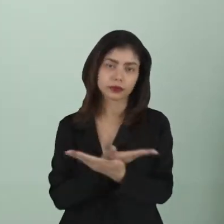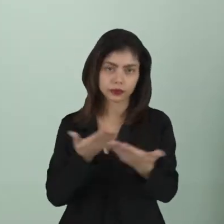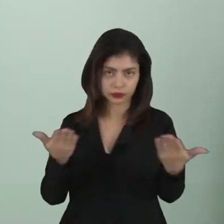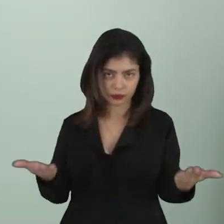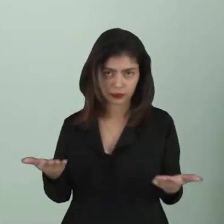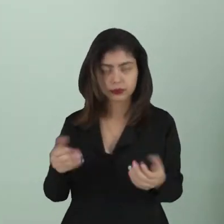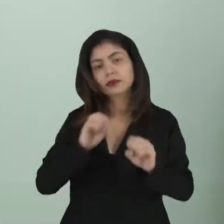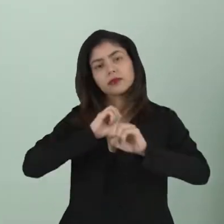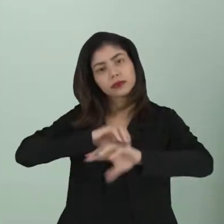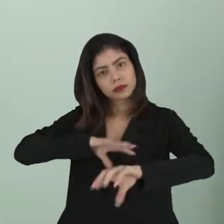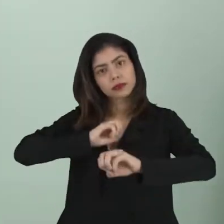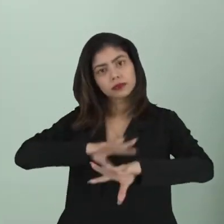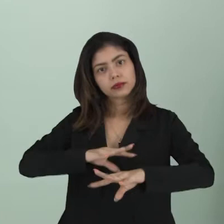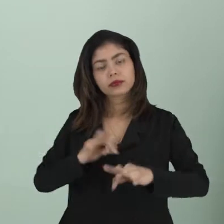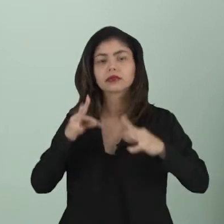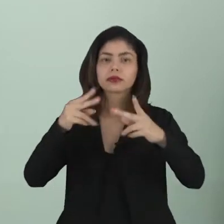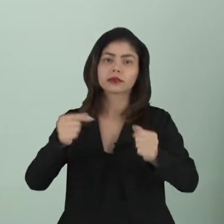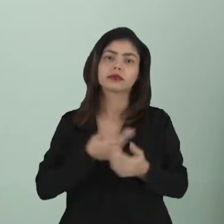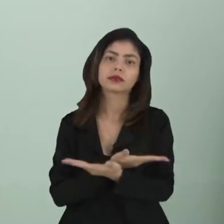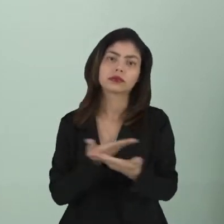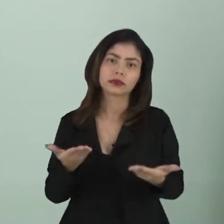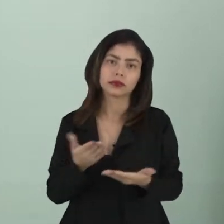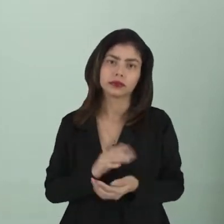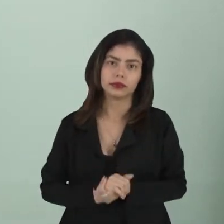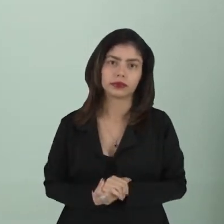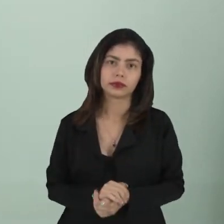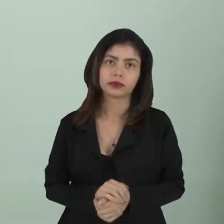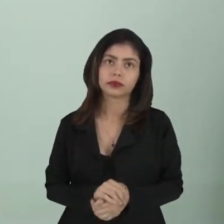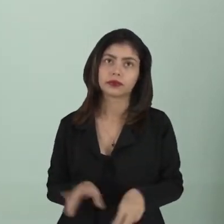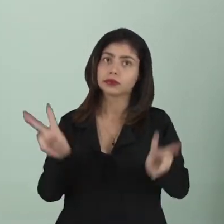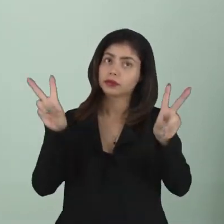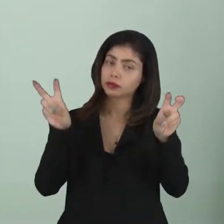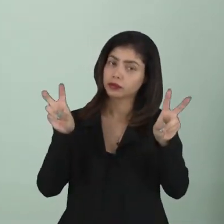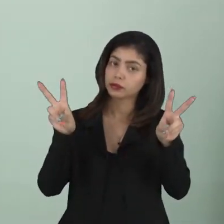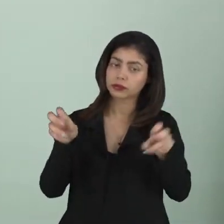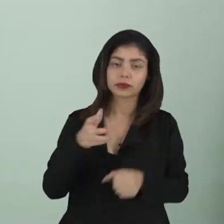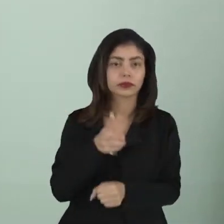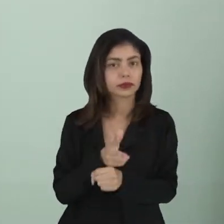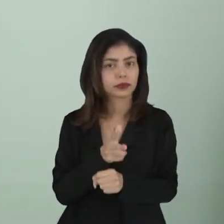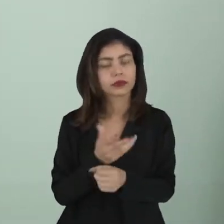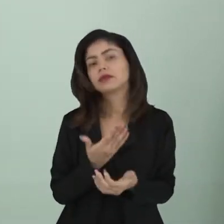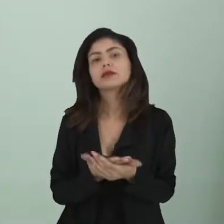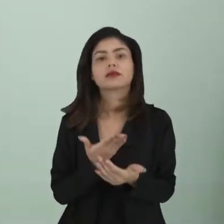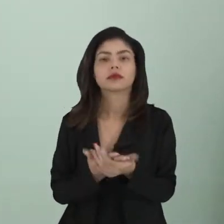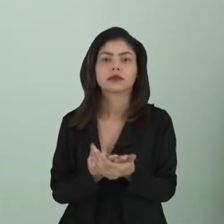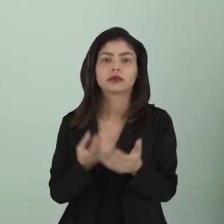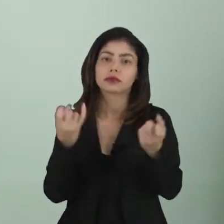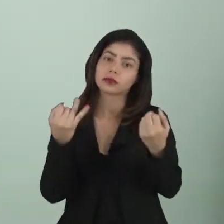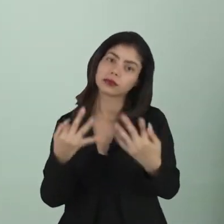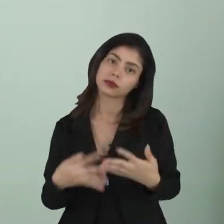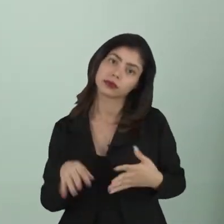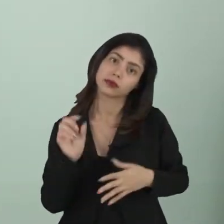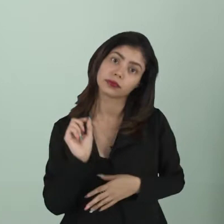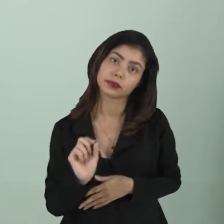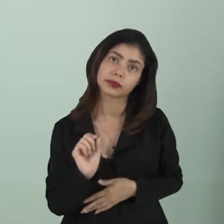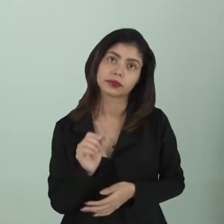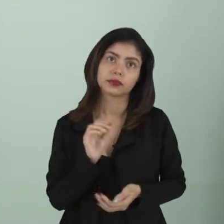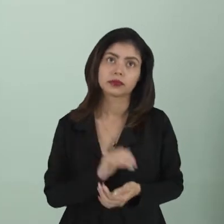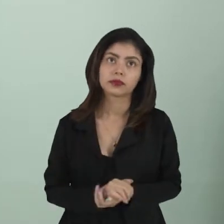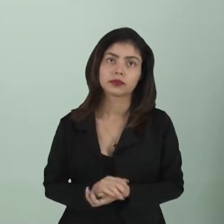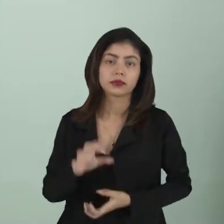será ensinado a todos vocês. O tema desta videoaula irá tratar a respeito